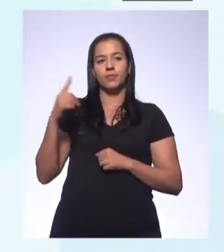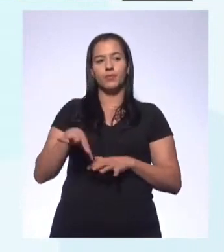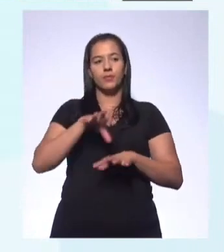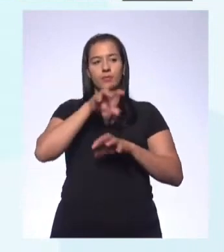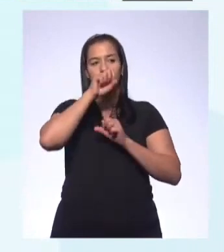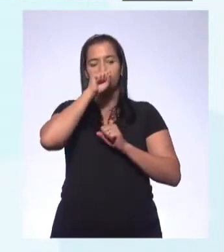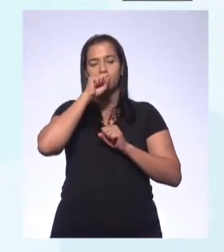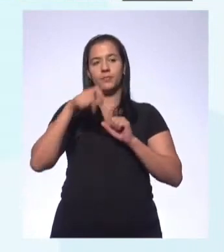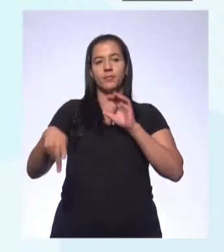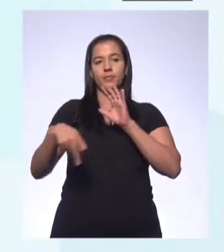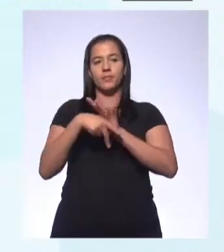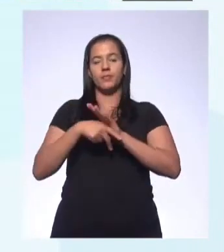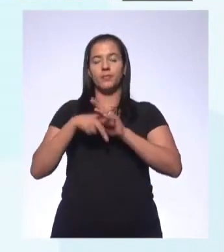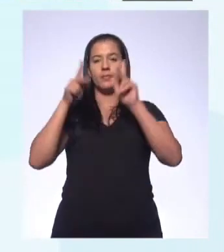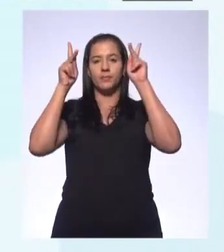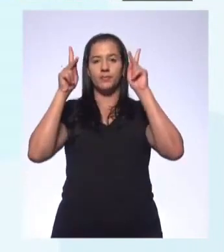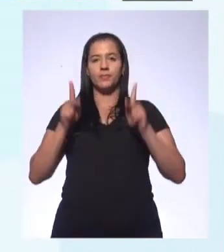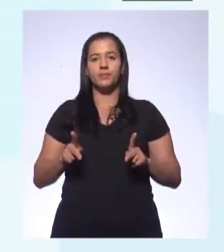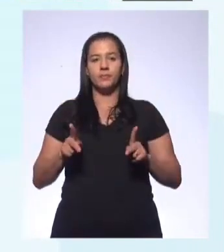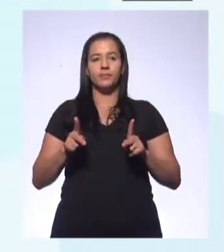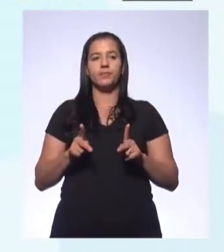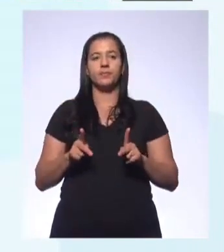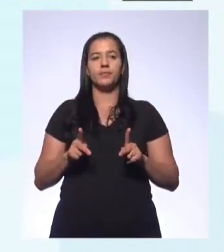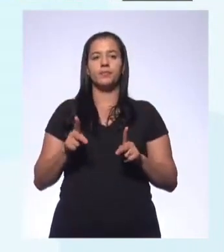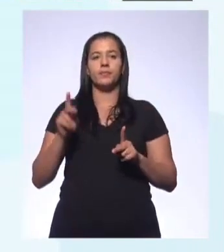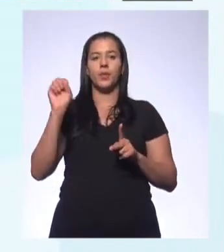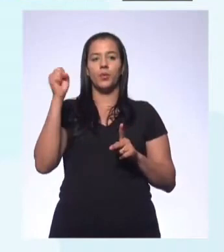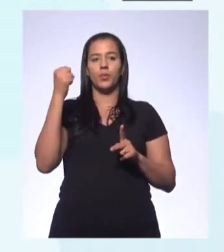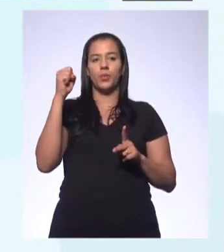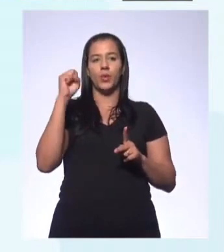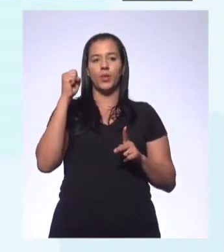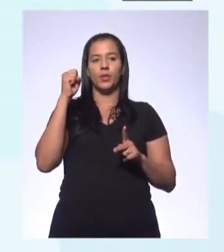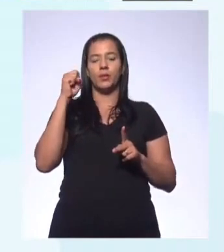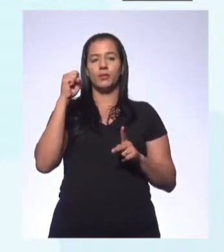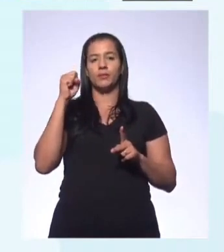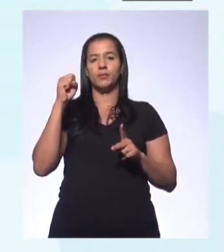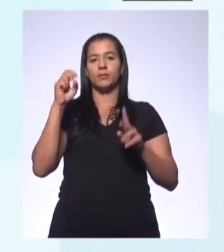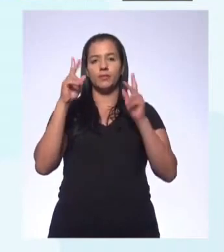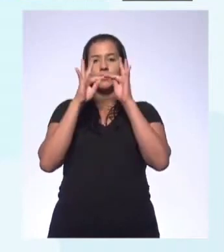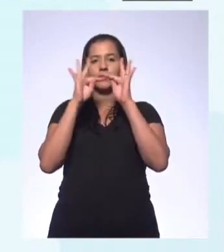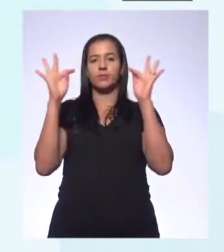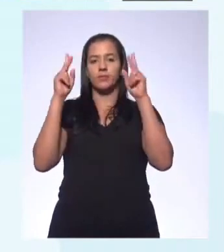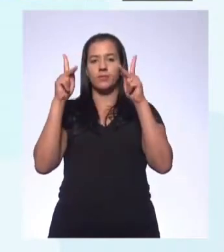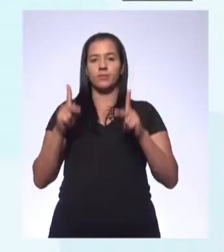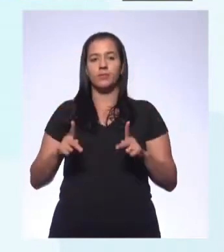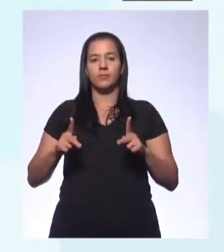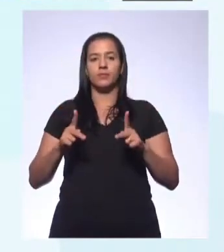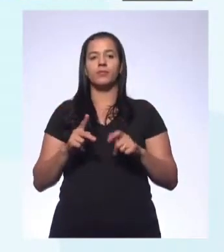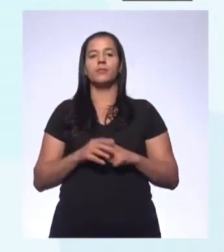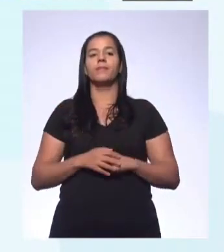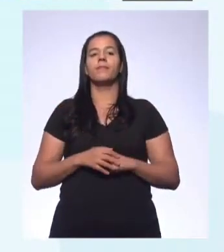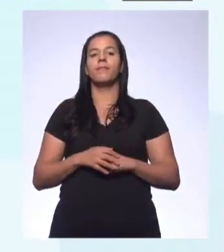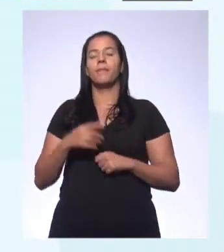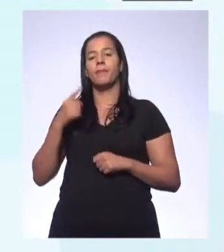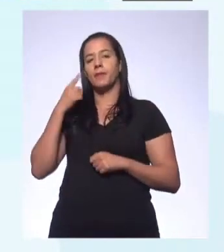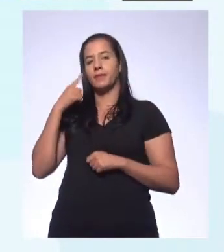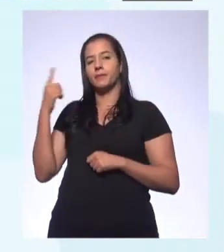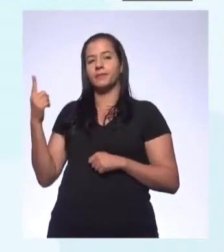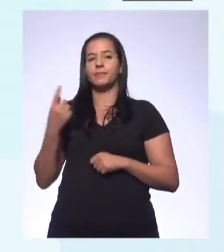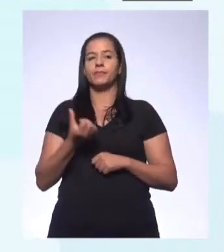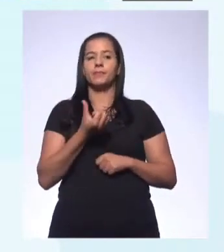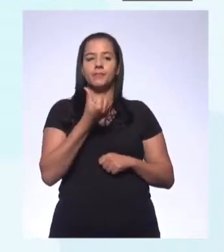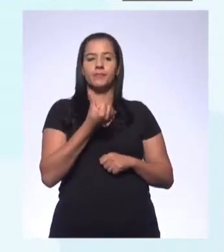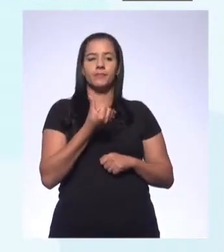ou pertence à família dos calcogênios, é o 8º elemento da tabela periódica, mas ele possui 6 elétrons na última